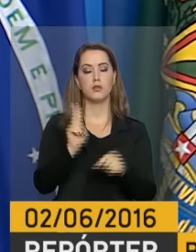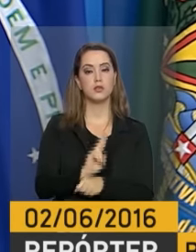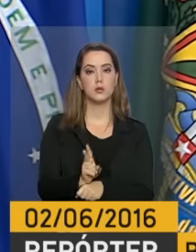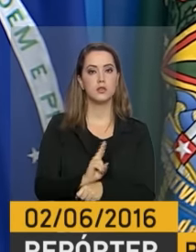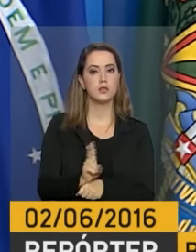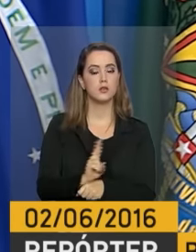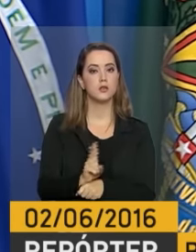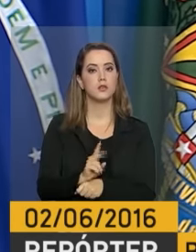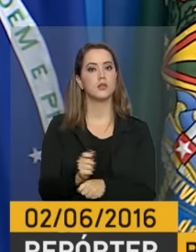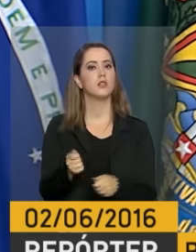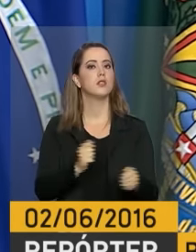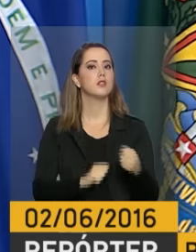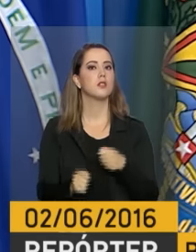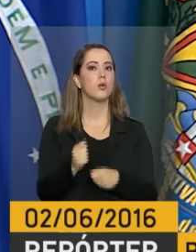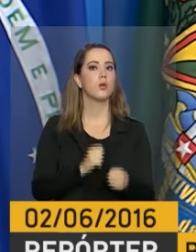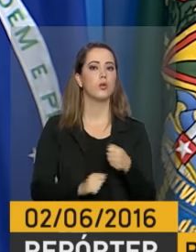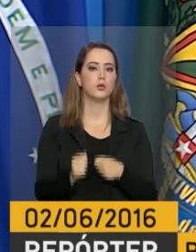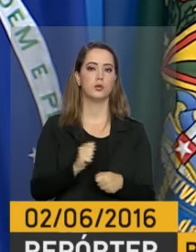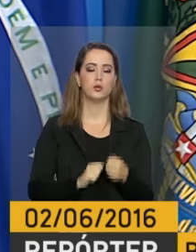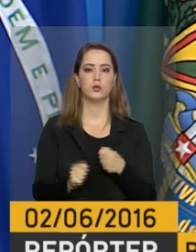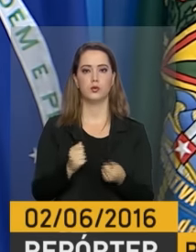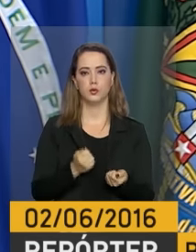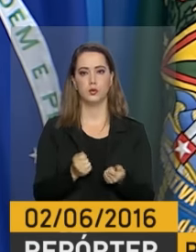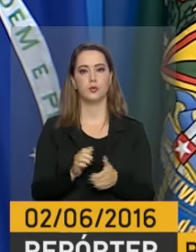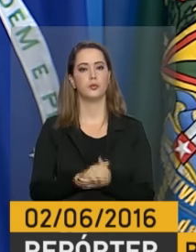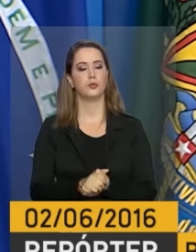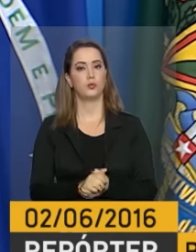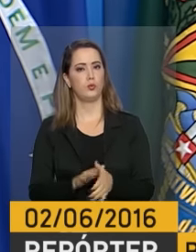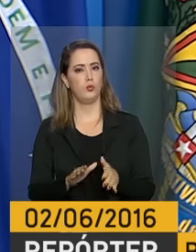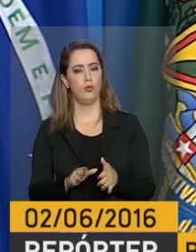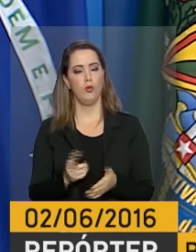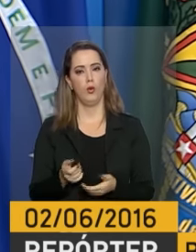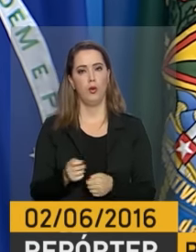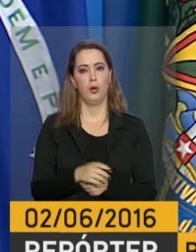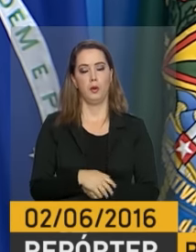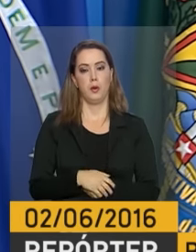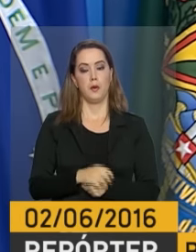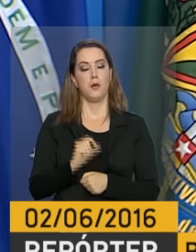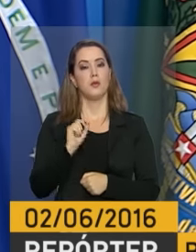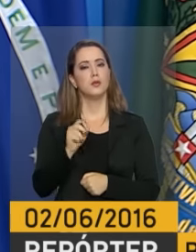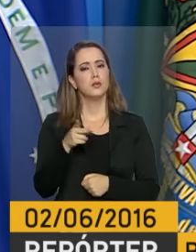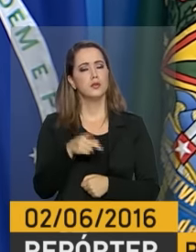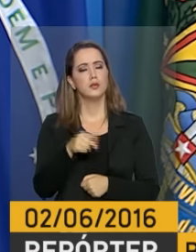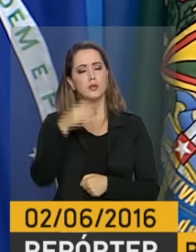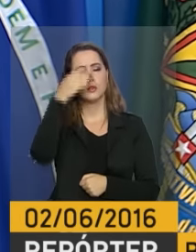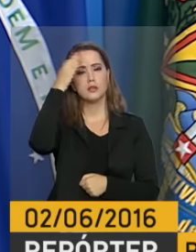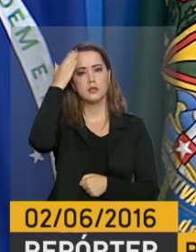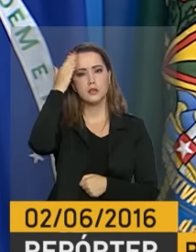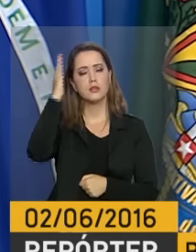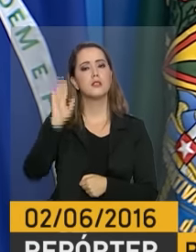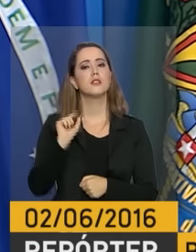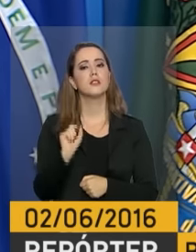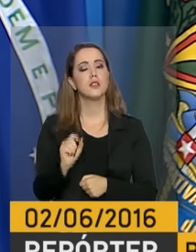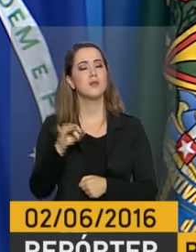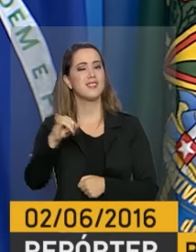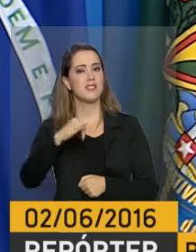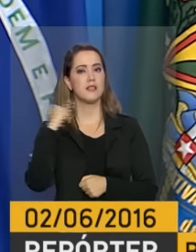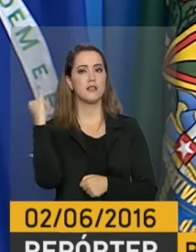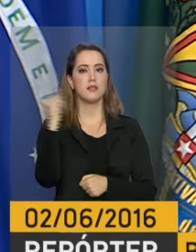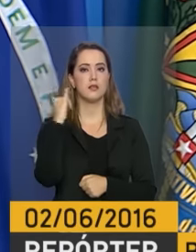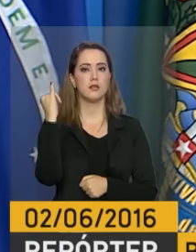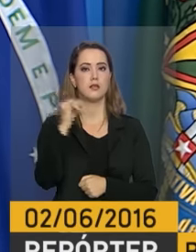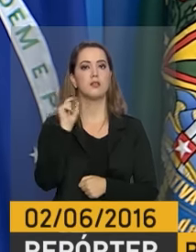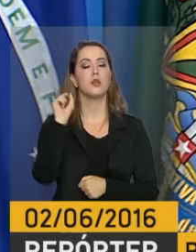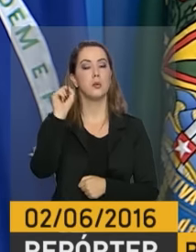do Controle, do Combate à Corrupção. Não é? Os senhores sabem que é importantíssimo ter